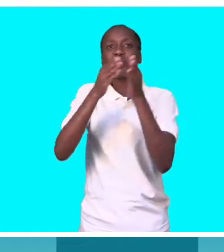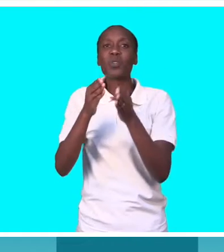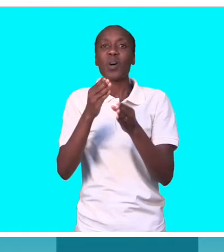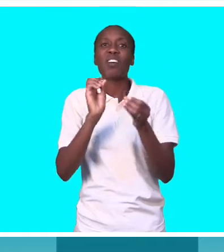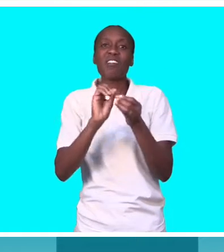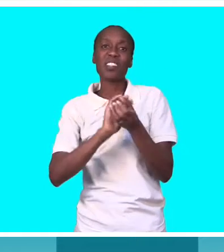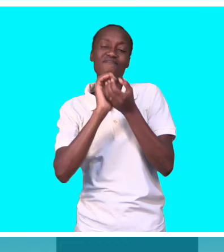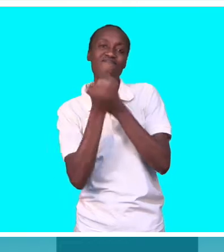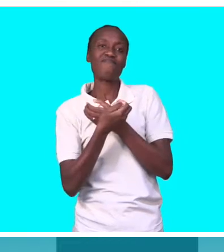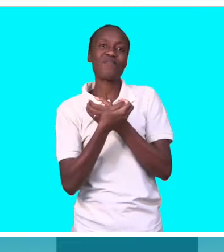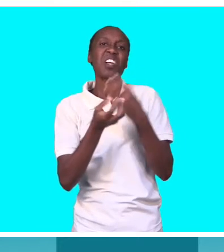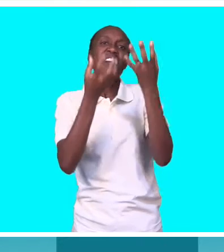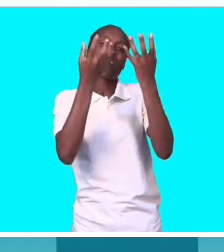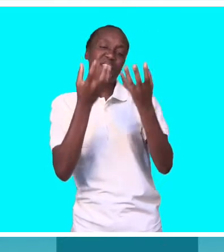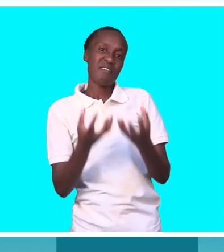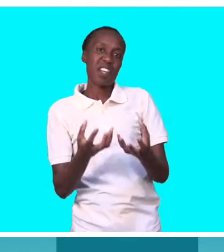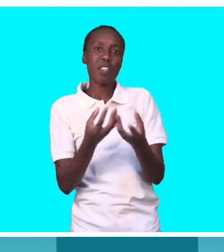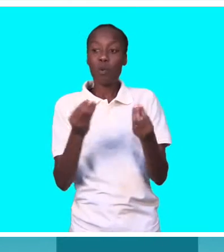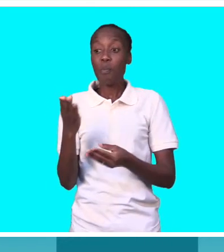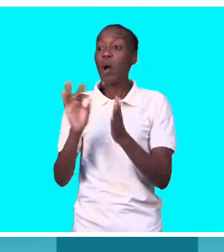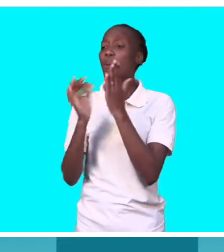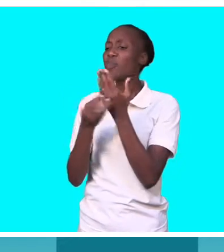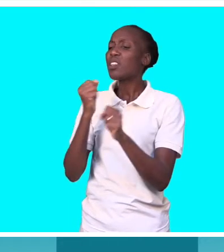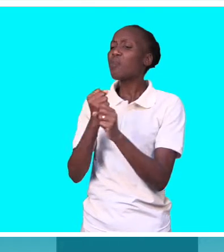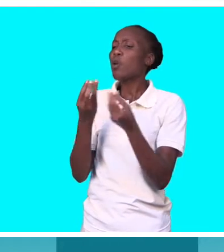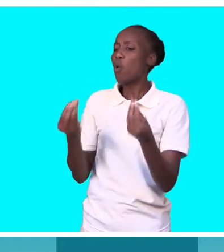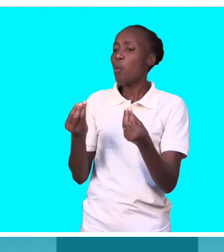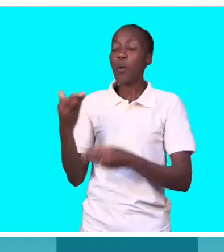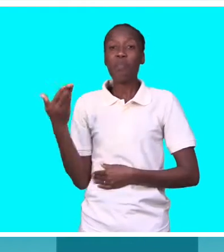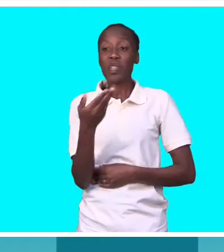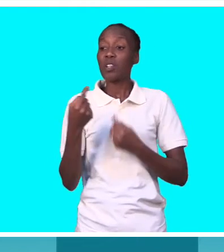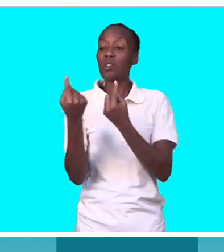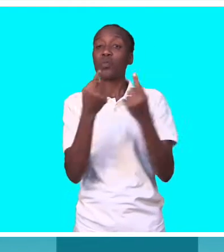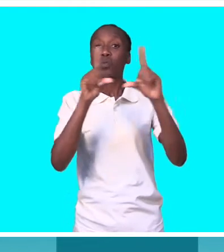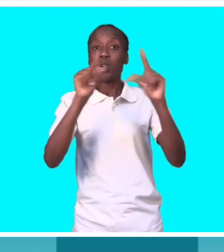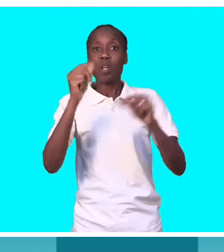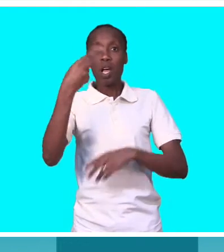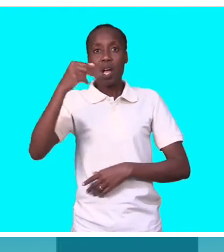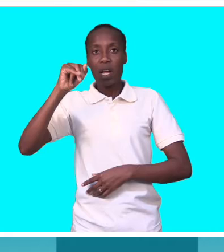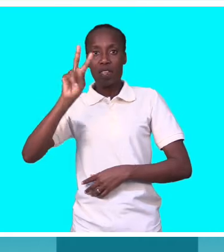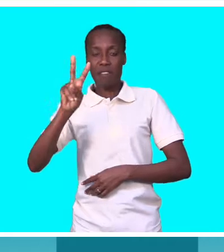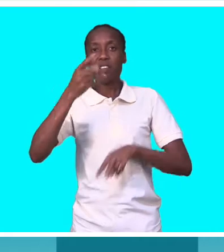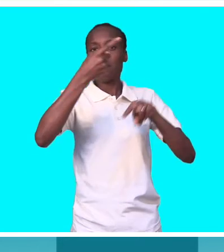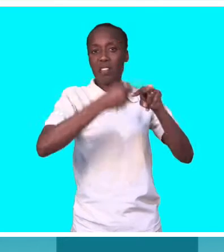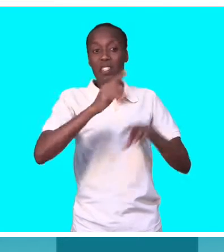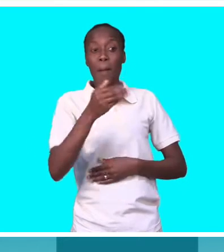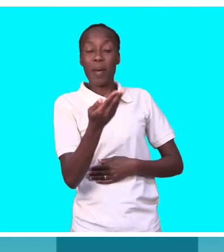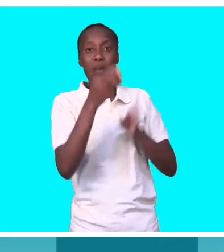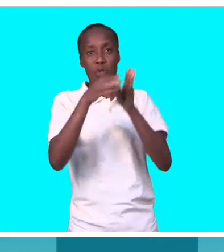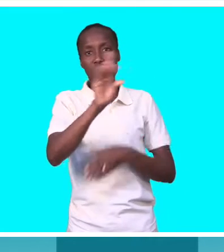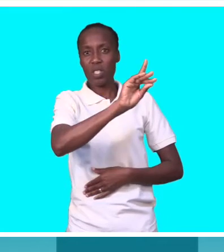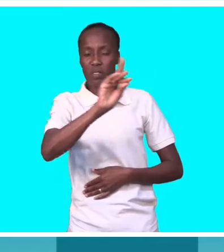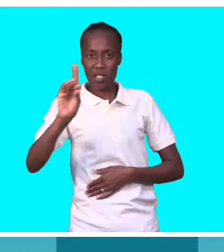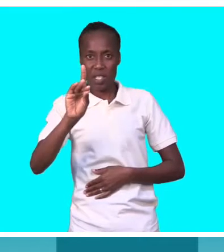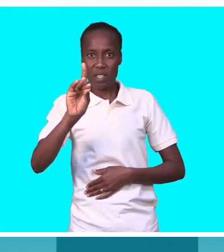-Sida, especialmente para pessoas com deficiência no seu todo? Perceber que o nosso país desenvolveu muito em